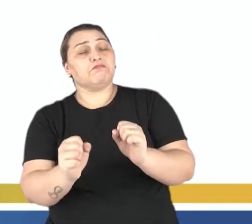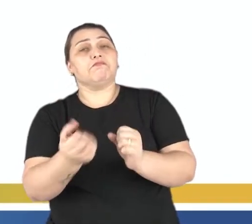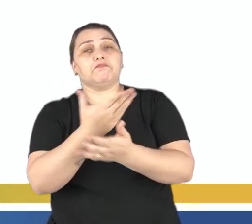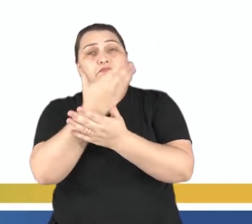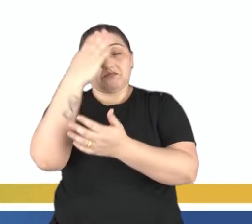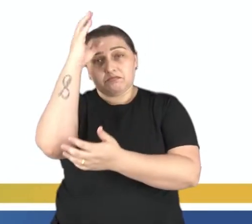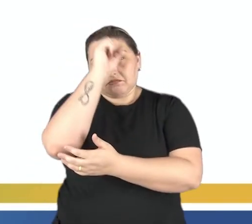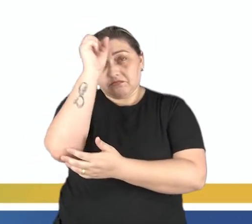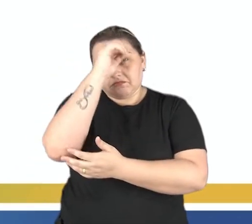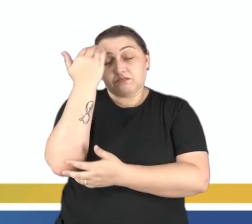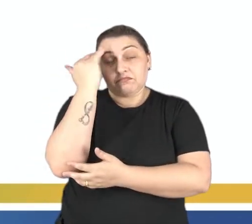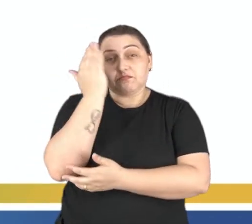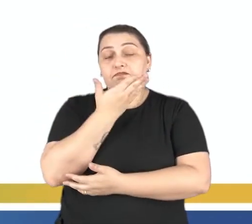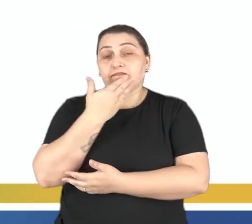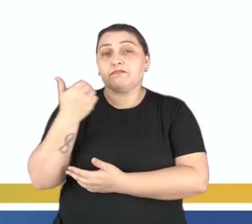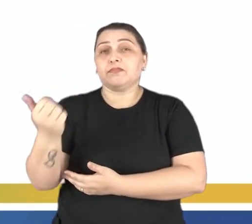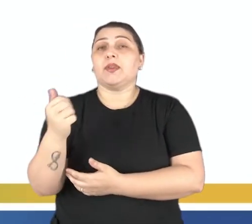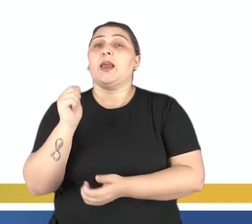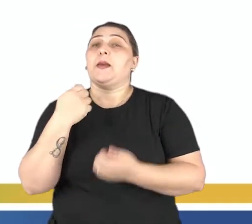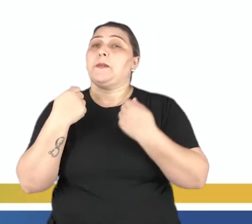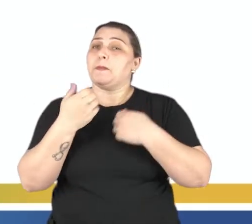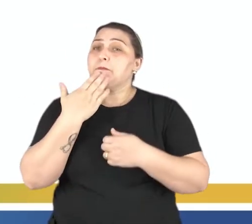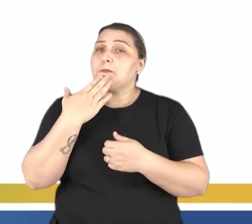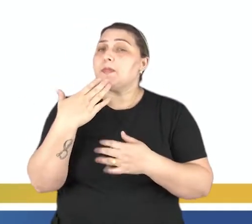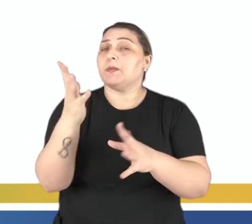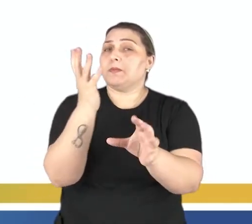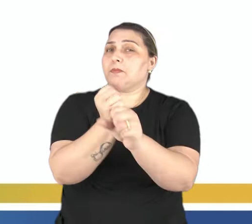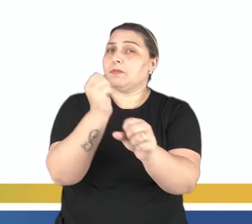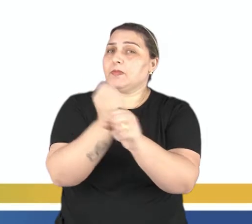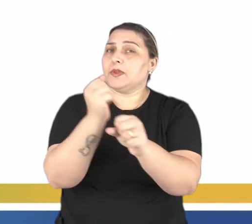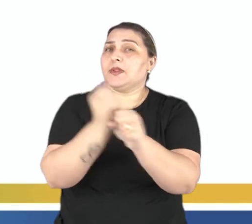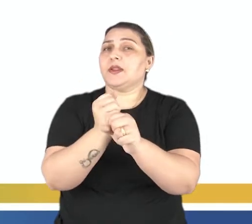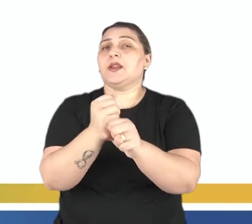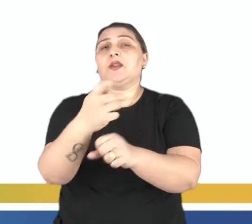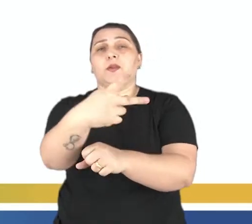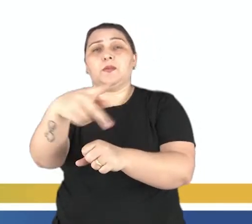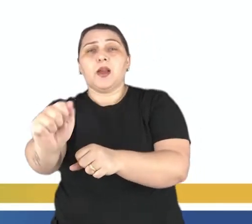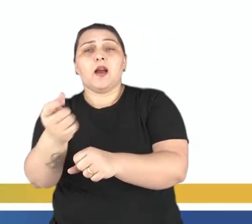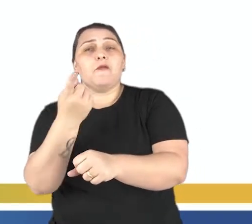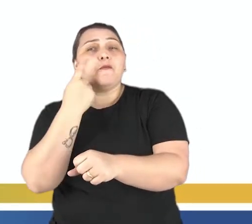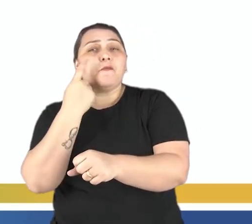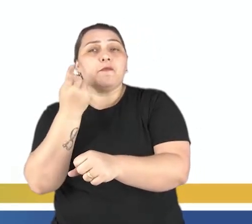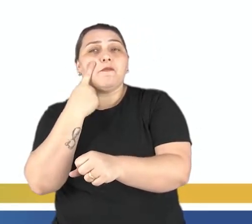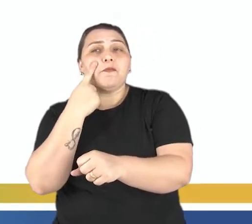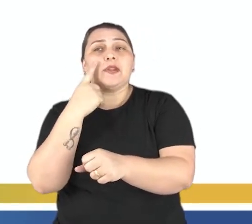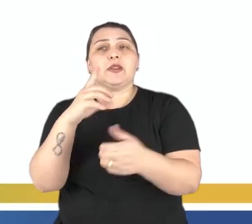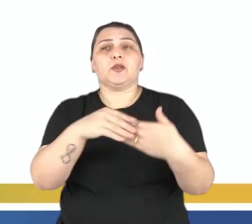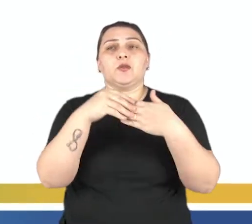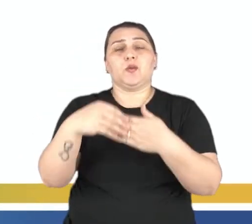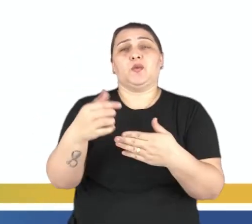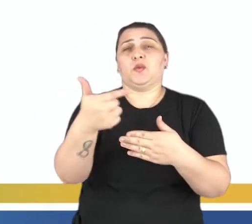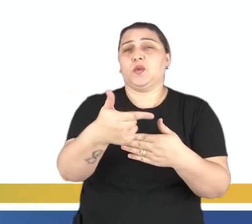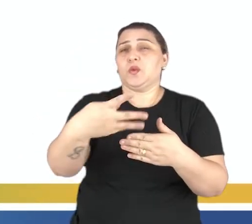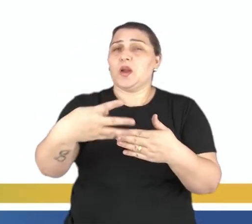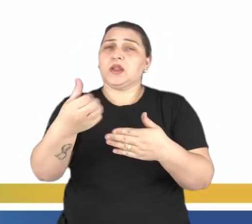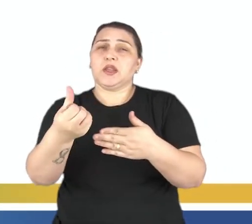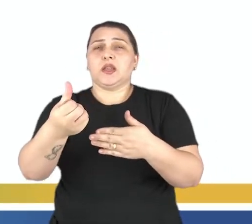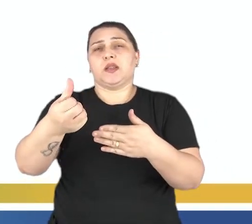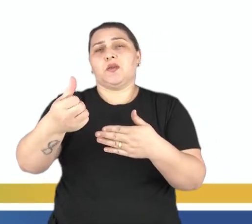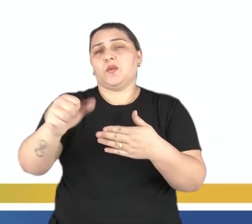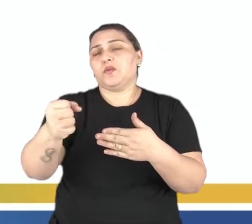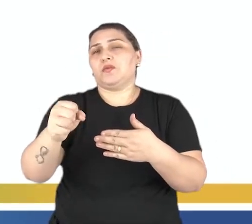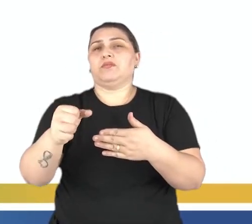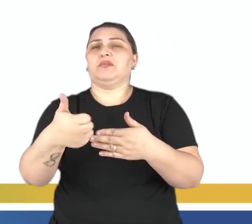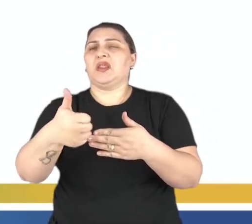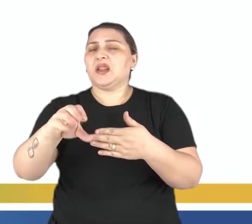bem, ele pede para você determinar a soma dos termos dessa PA. E observe, ele trouxe 2, 4,